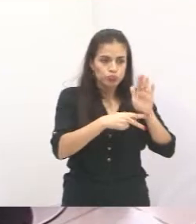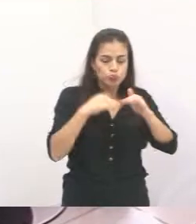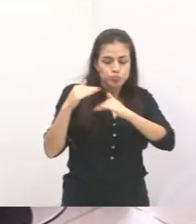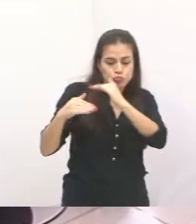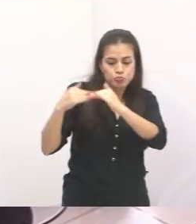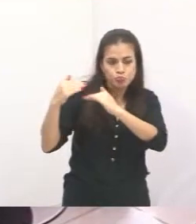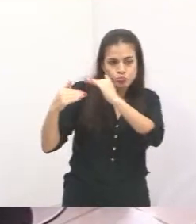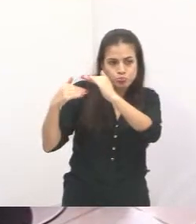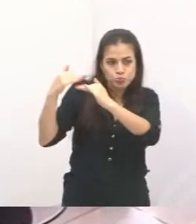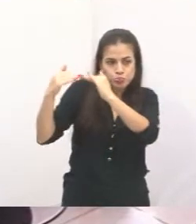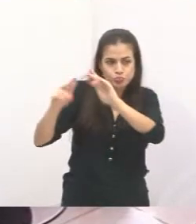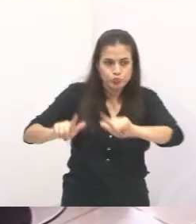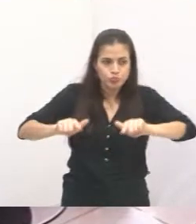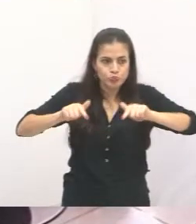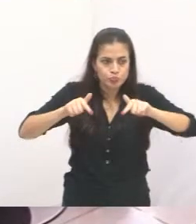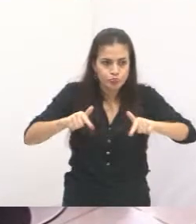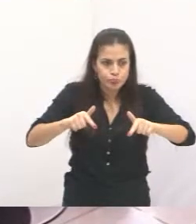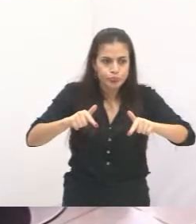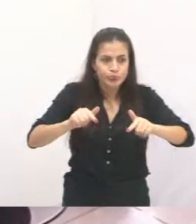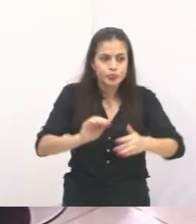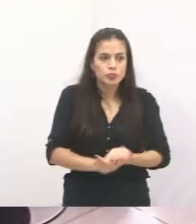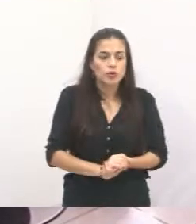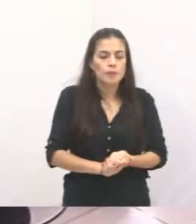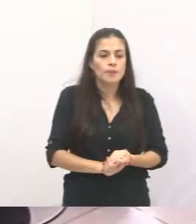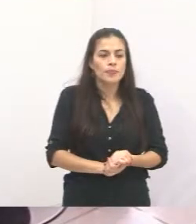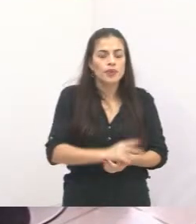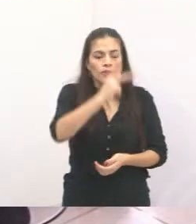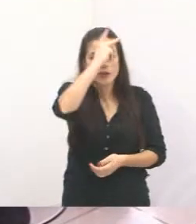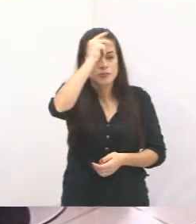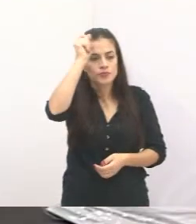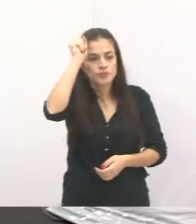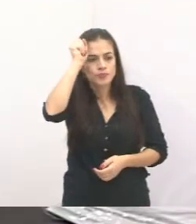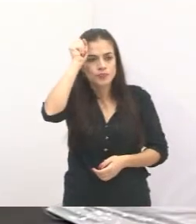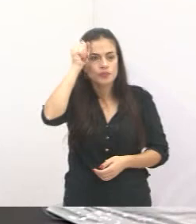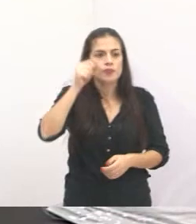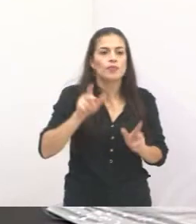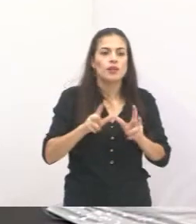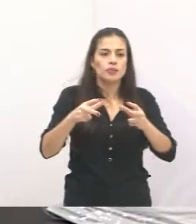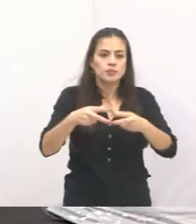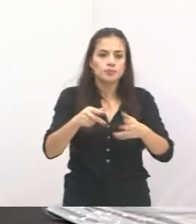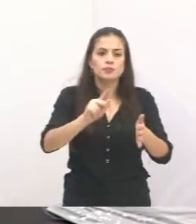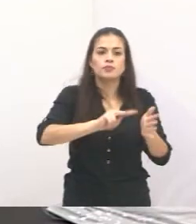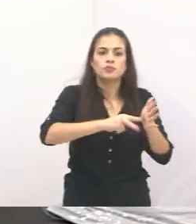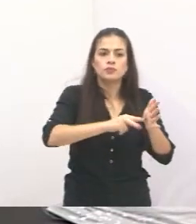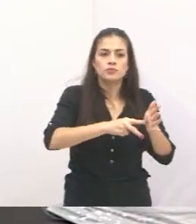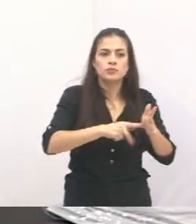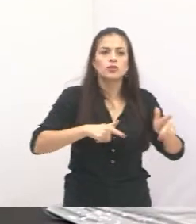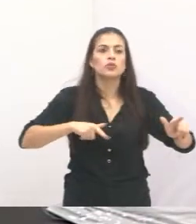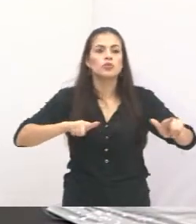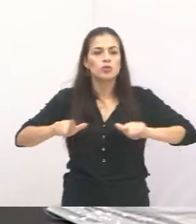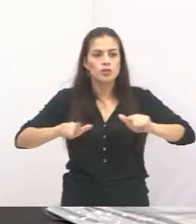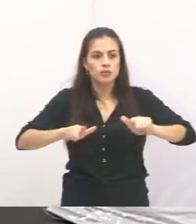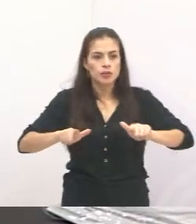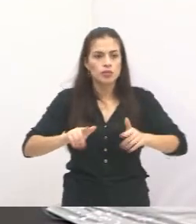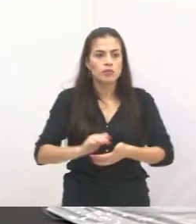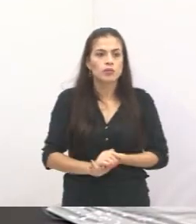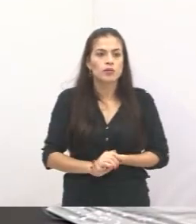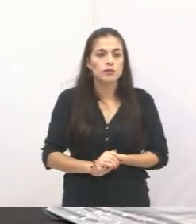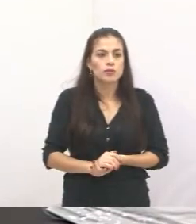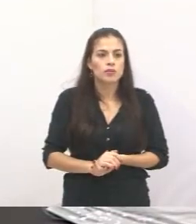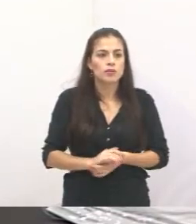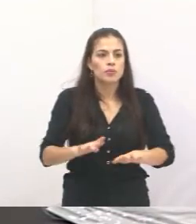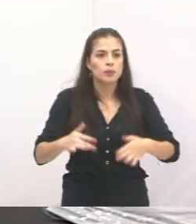esforço da Prefeitura, da Câmara Municipal, do Sindicato, dos trabalhadores, para que o remédio se tornasse